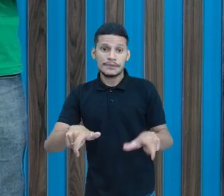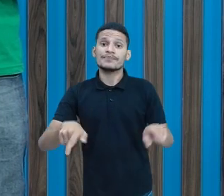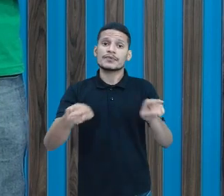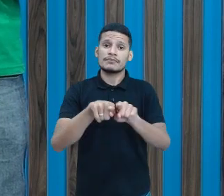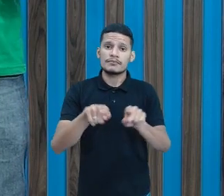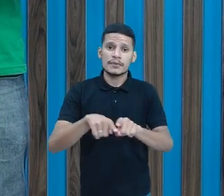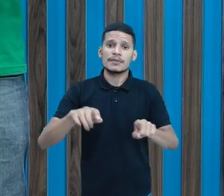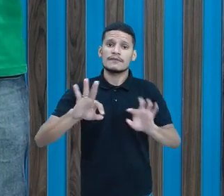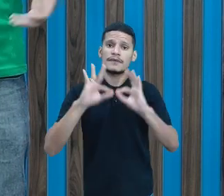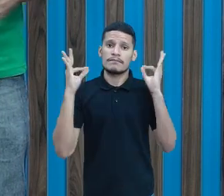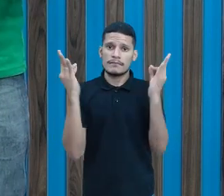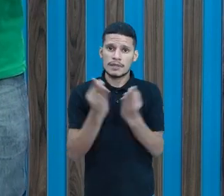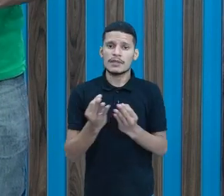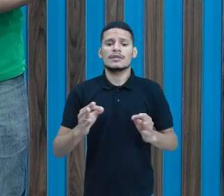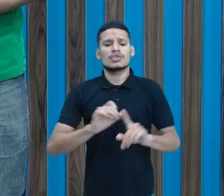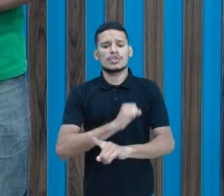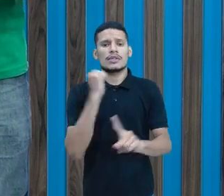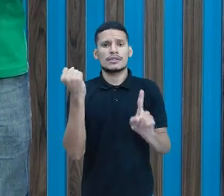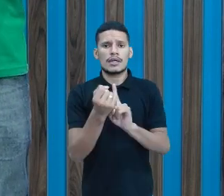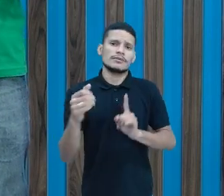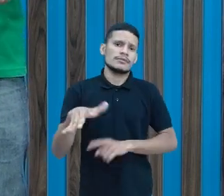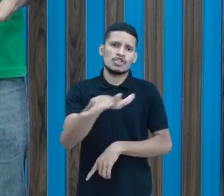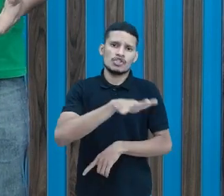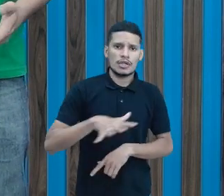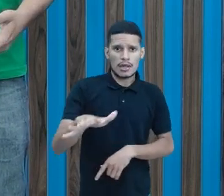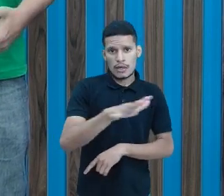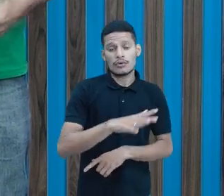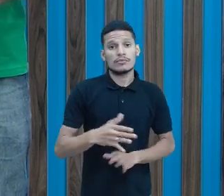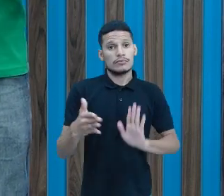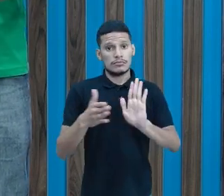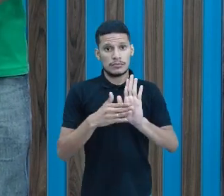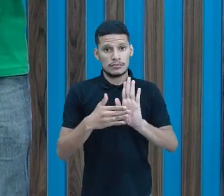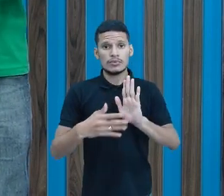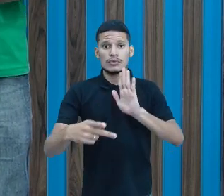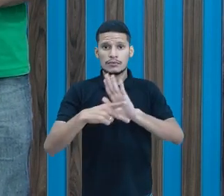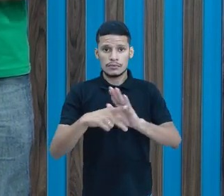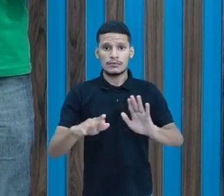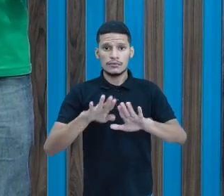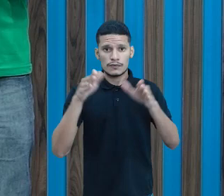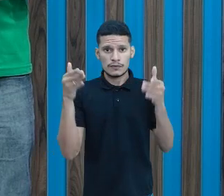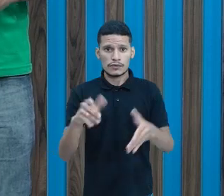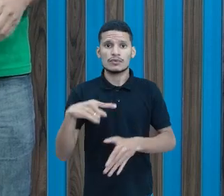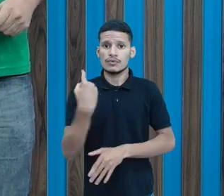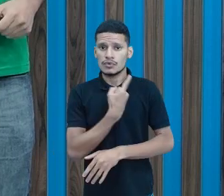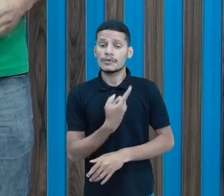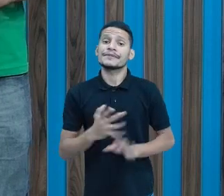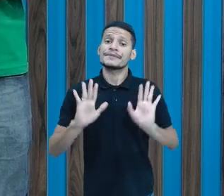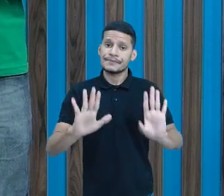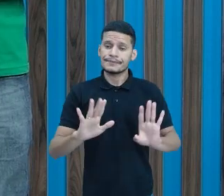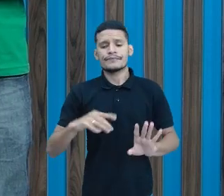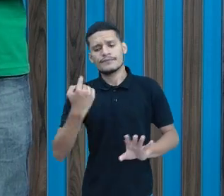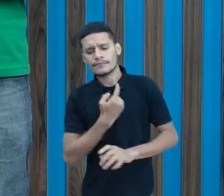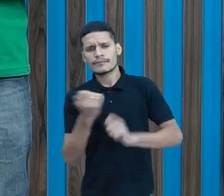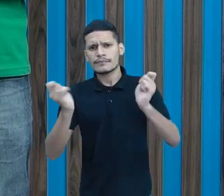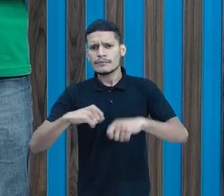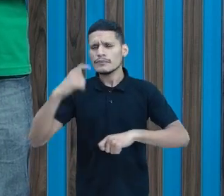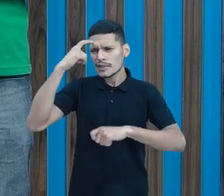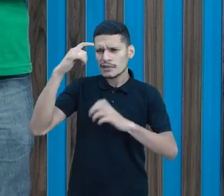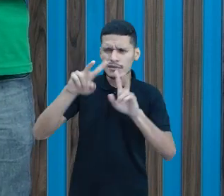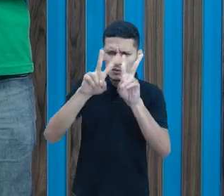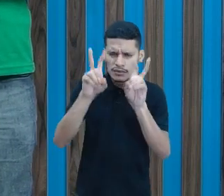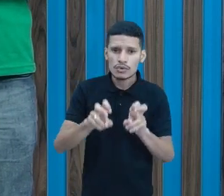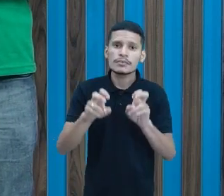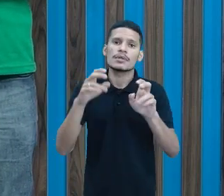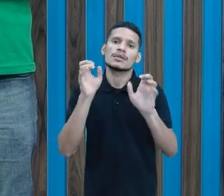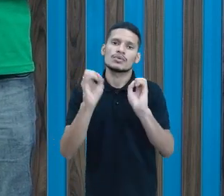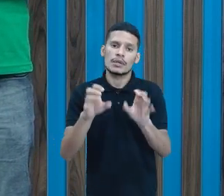famílias, né? E para a sociedade brasileira como um todo. Então esse é o propósito, é isso realmente que nos ilumina a pensar a educação, construir um